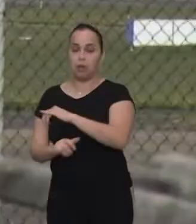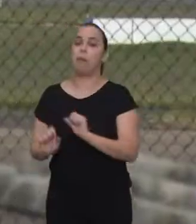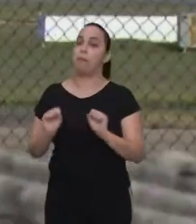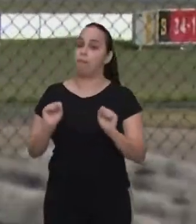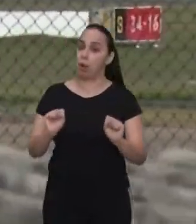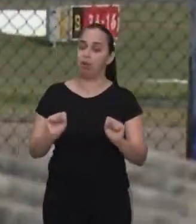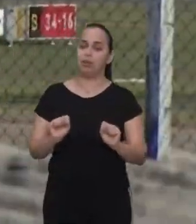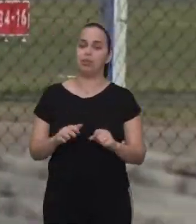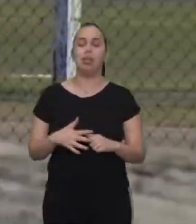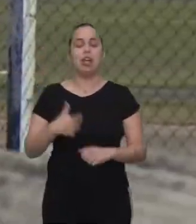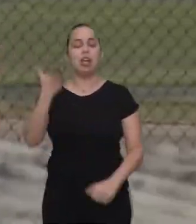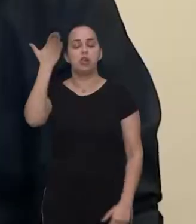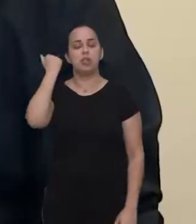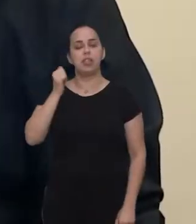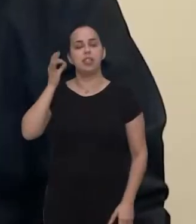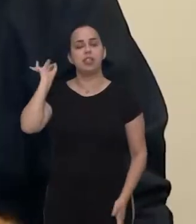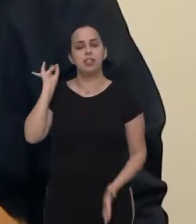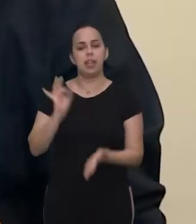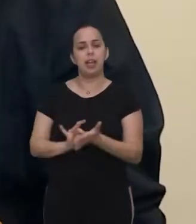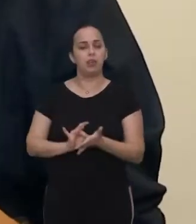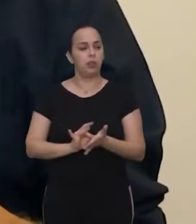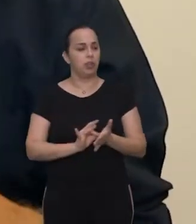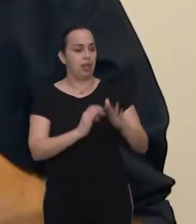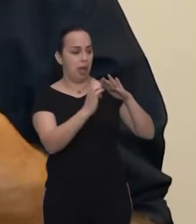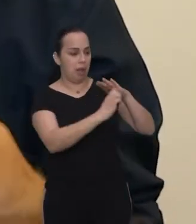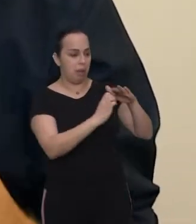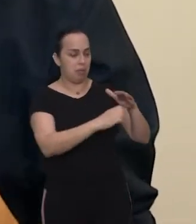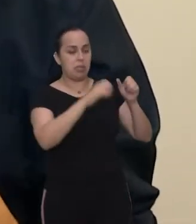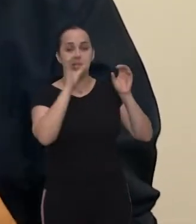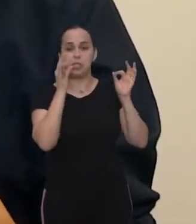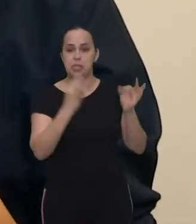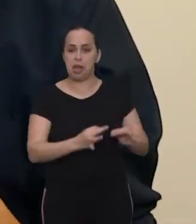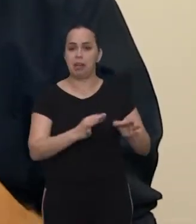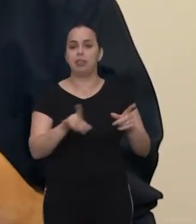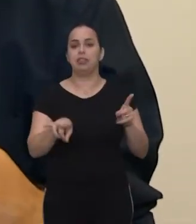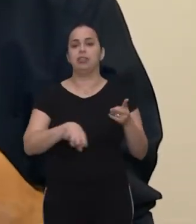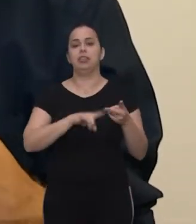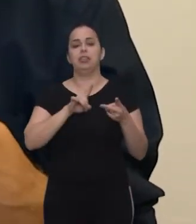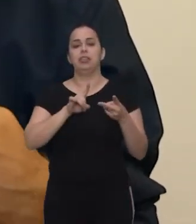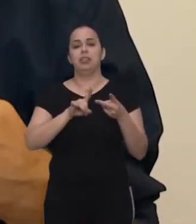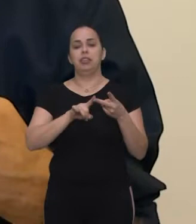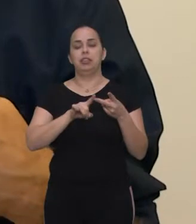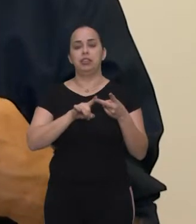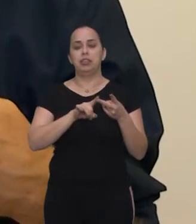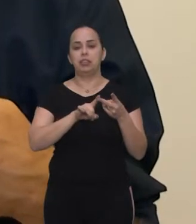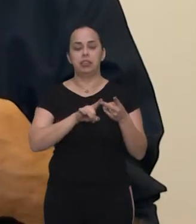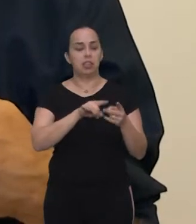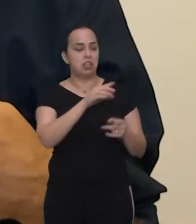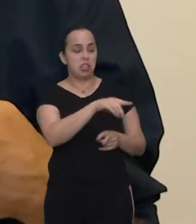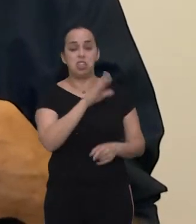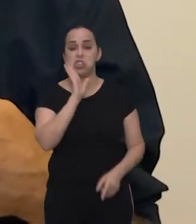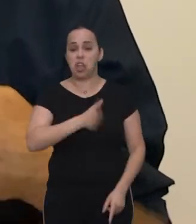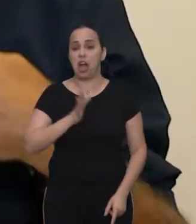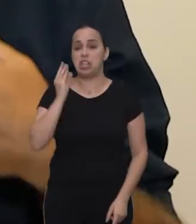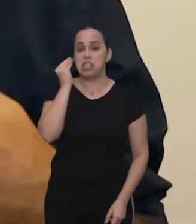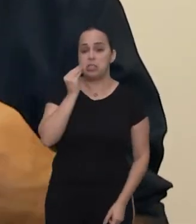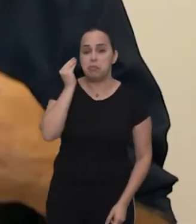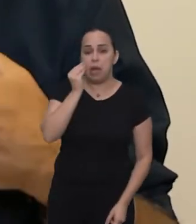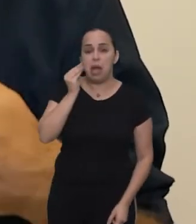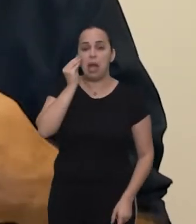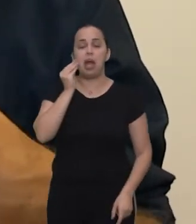carga e de passageiros no terminal eu tenho certeza que dando tudo certo a gente tem a felicidade de um operador